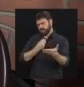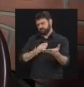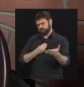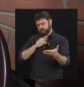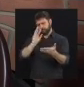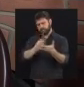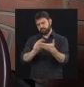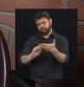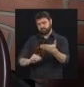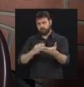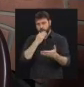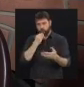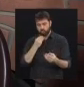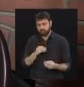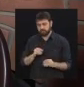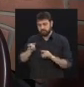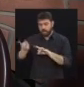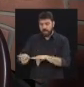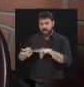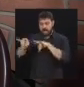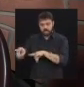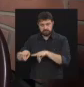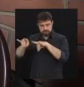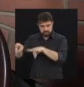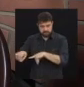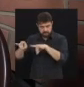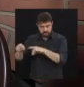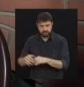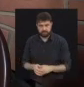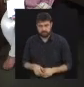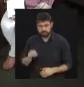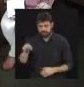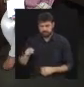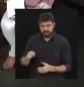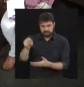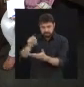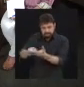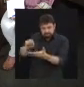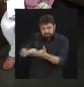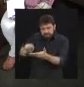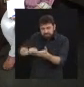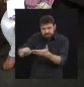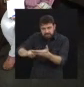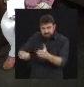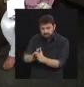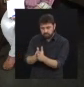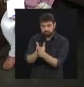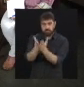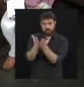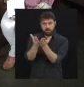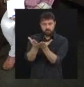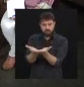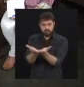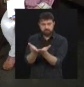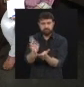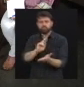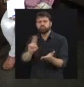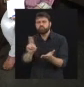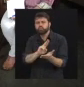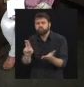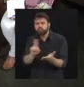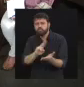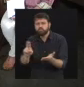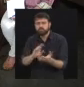que é um australiano que se chama Nicholas Ojcik. Ele escreveu um livro que se